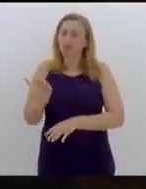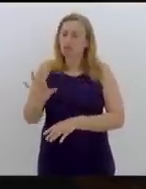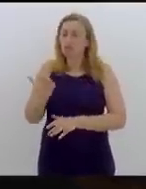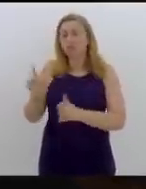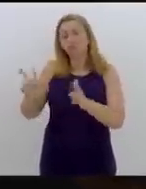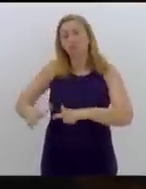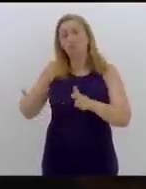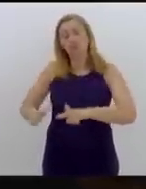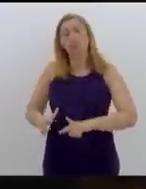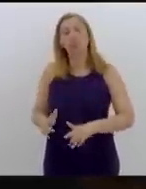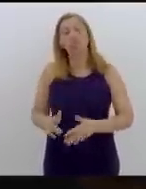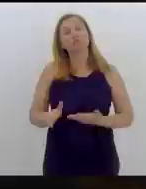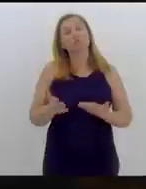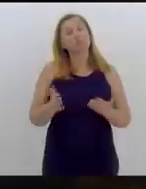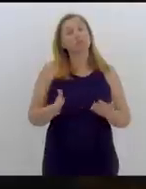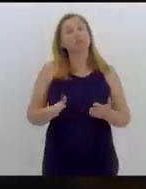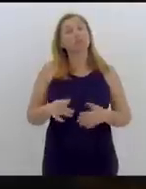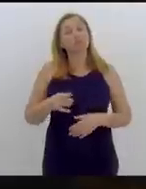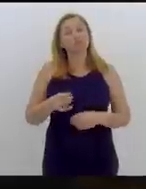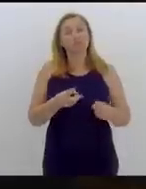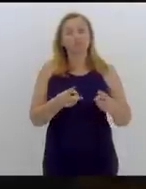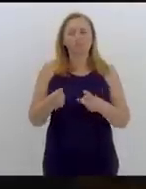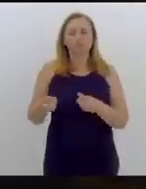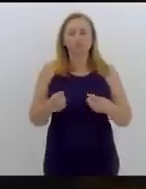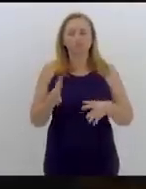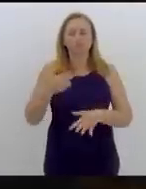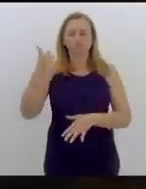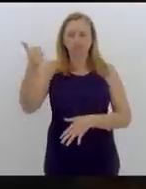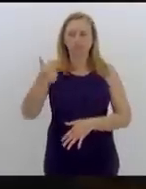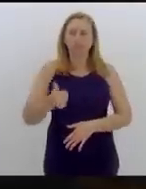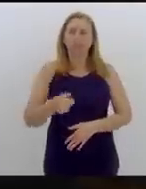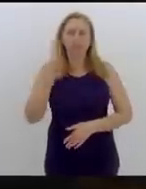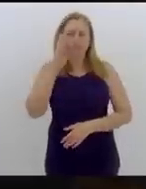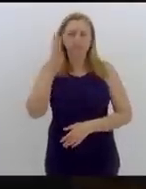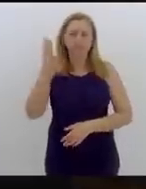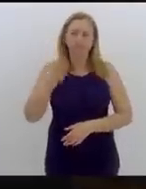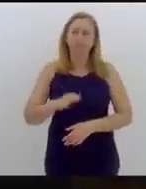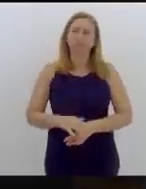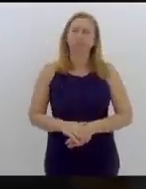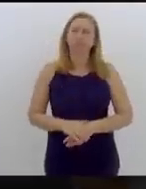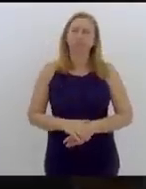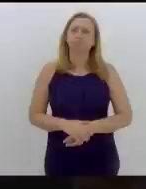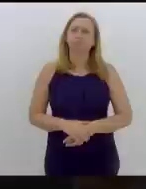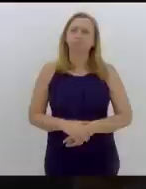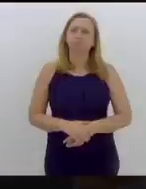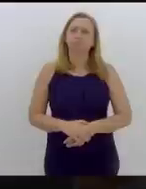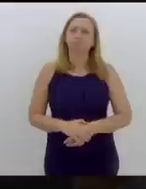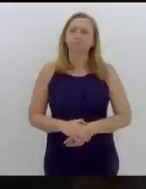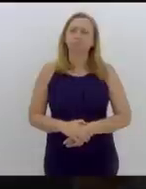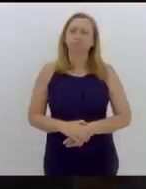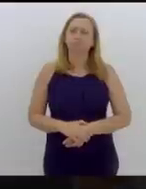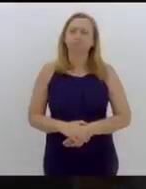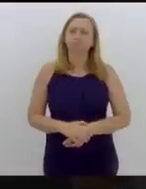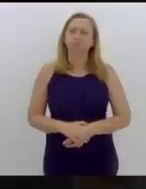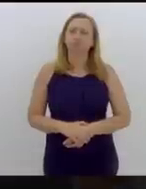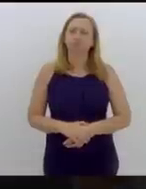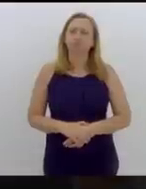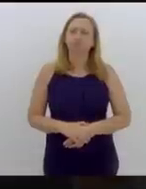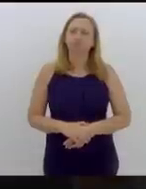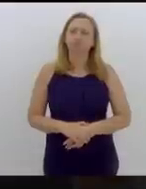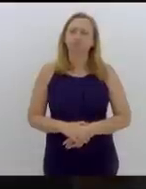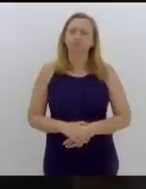Equidade é tratar desiguais com desigualdade é fundamental que a gente numa boa